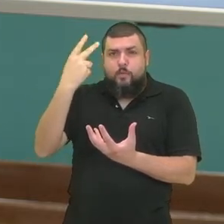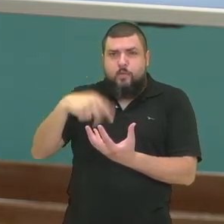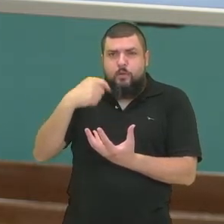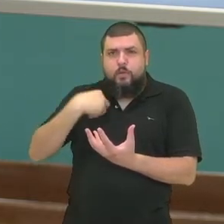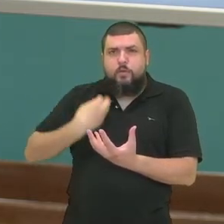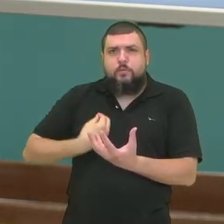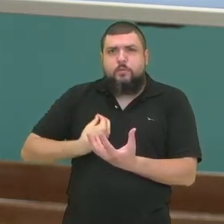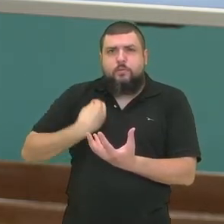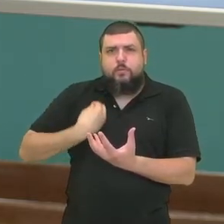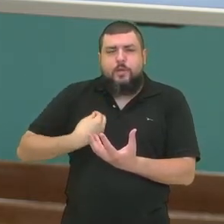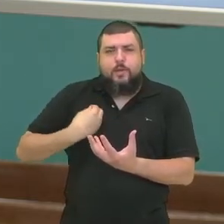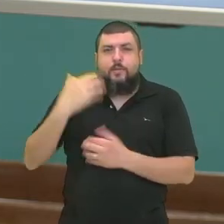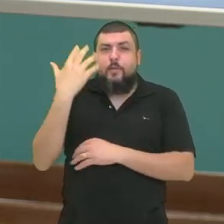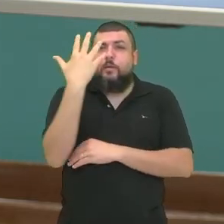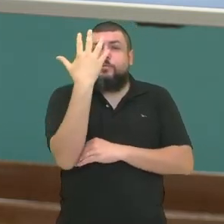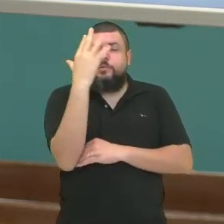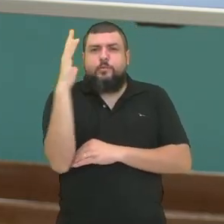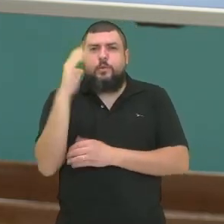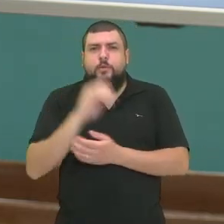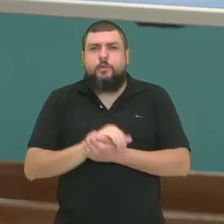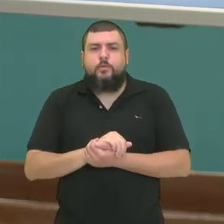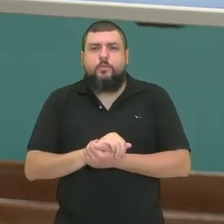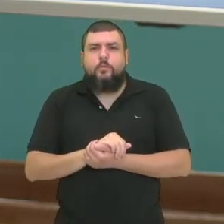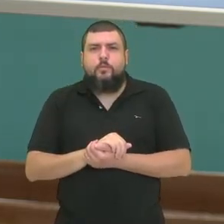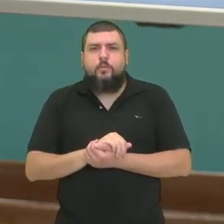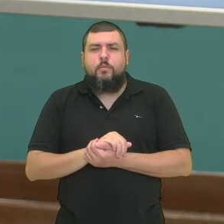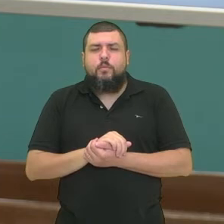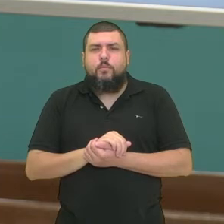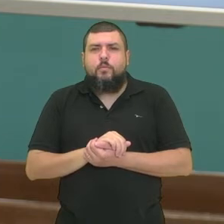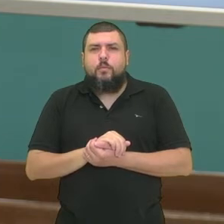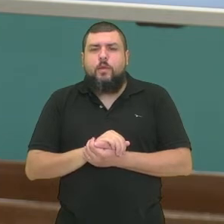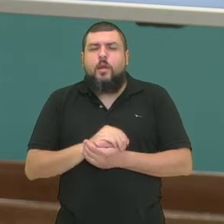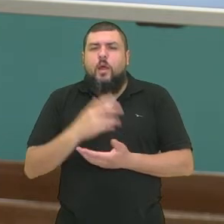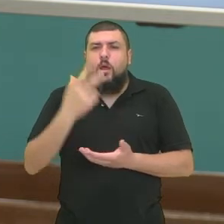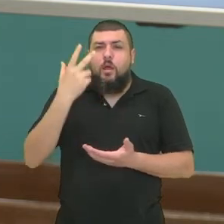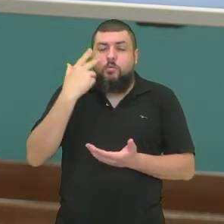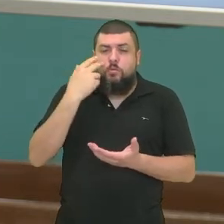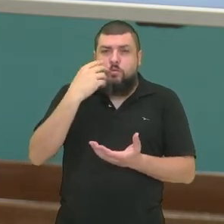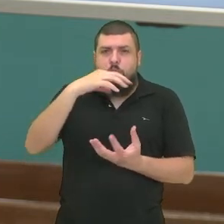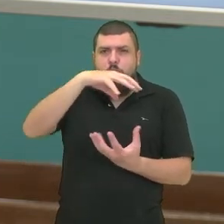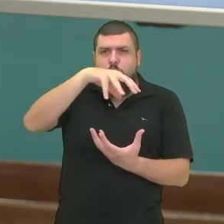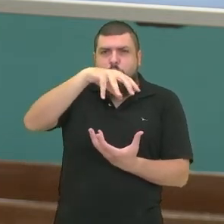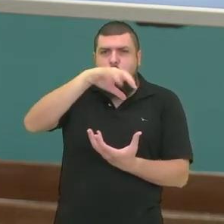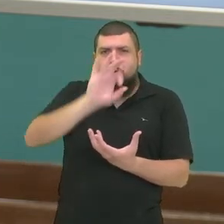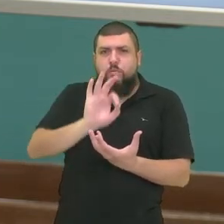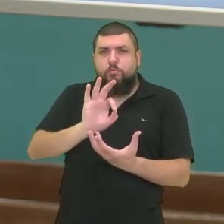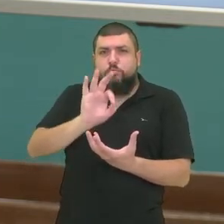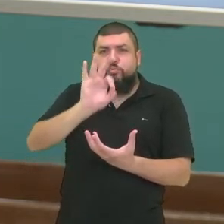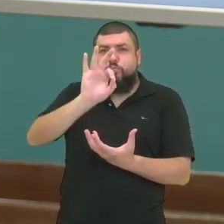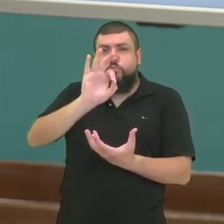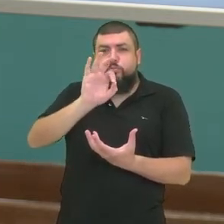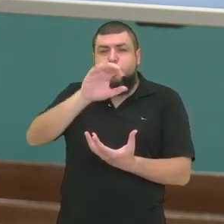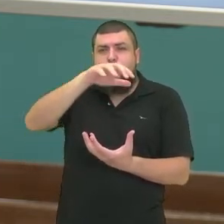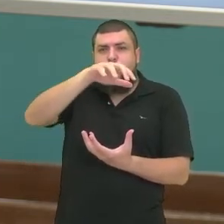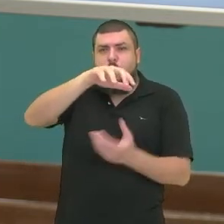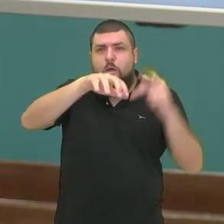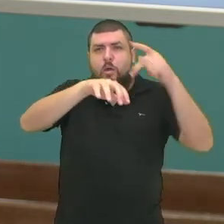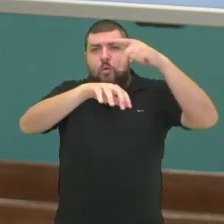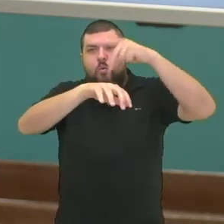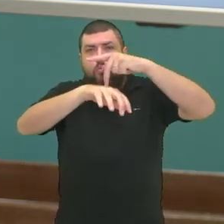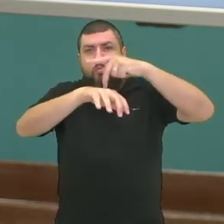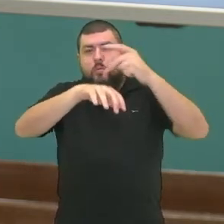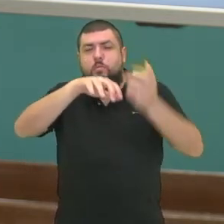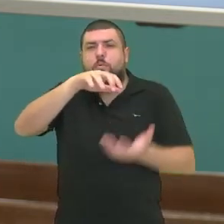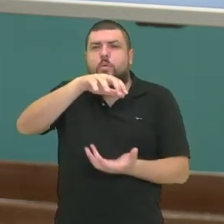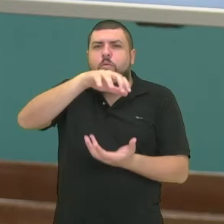intensa. À medida que você vai em direção aos polos, né, às extremidades, vai ficando mais frio de um modo geral nas latitudes,